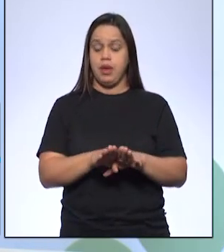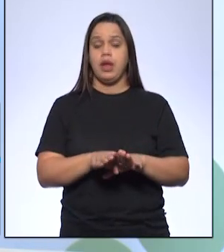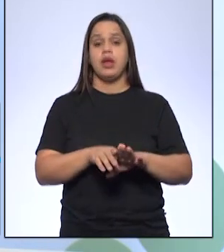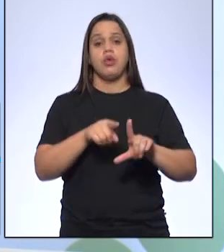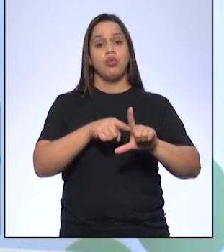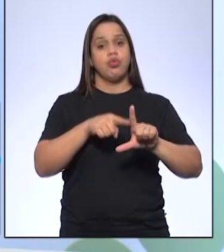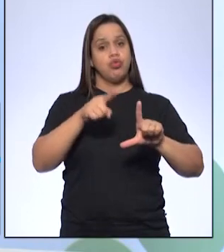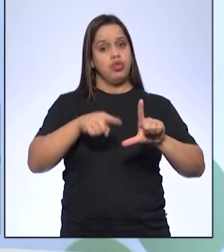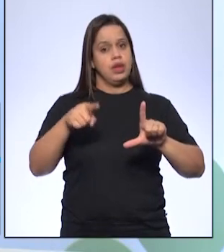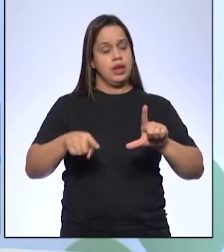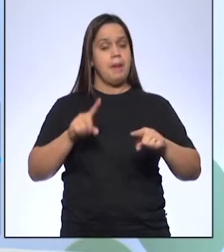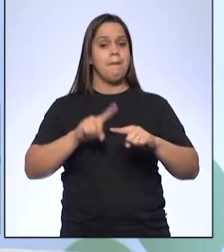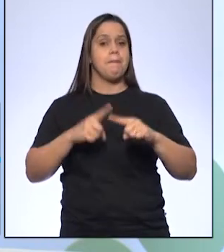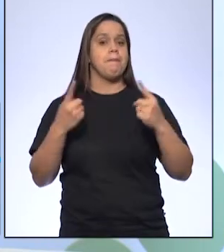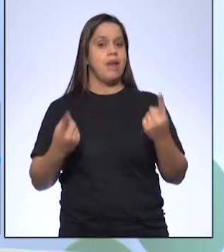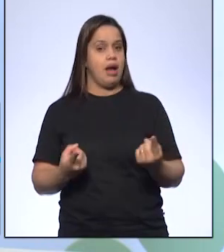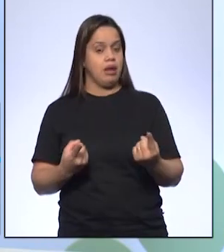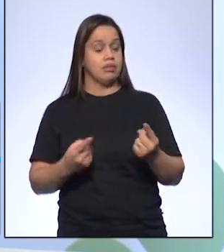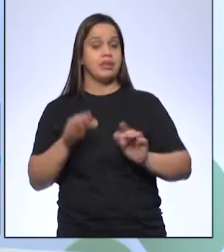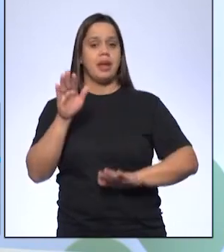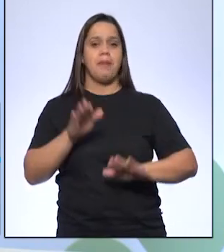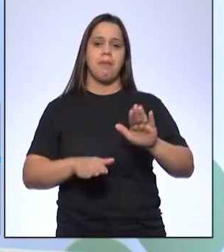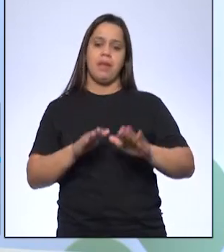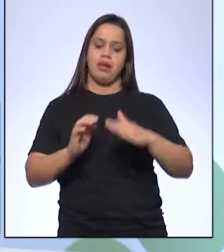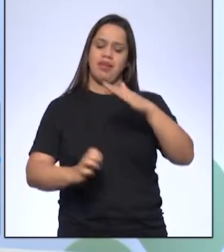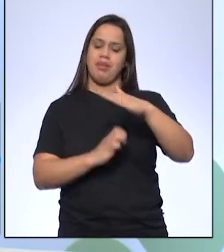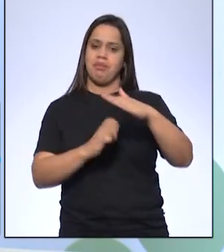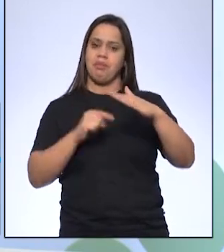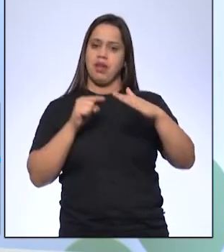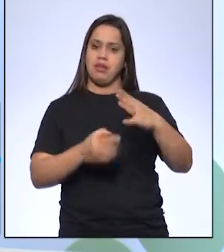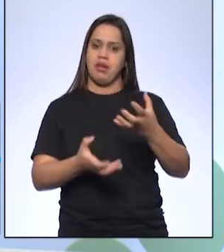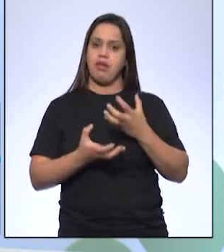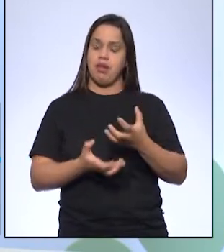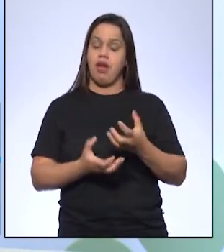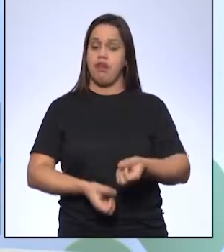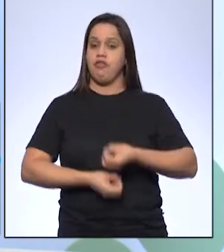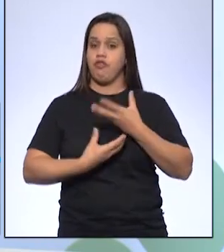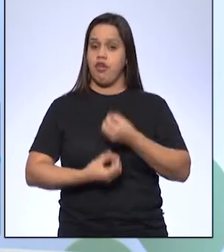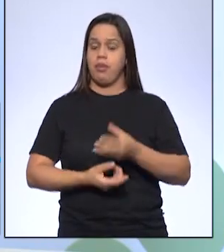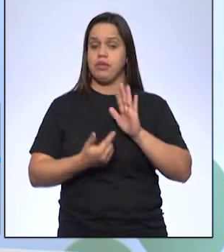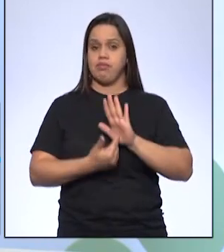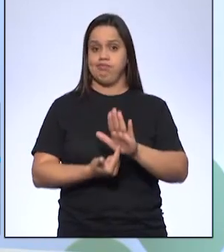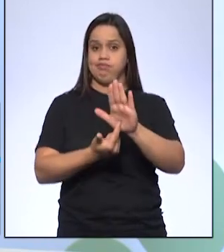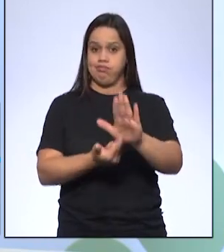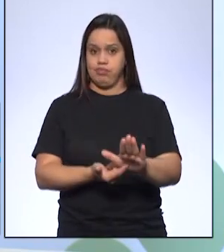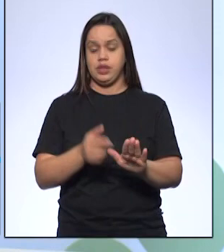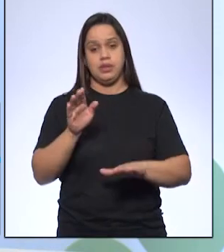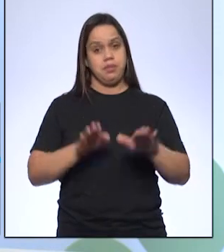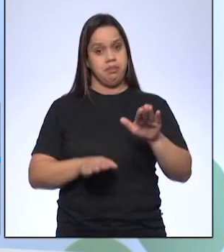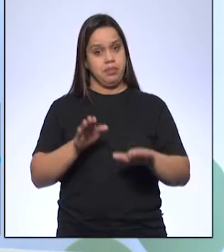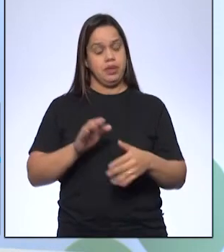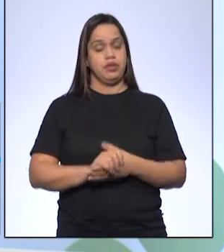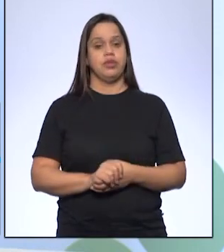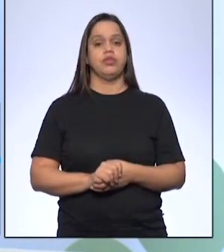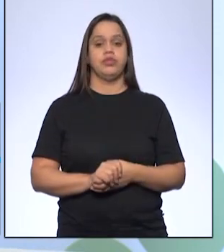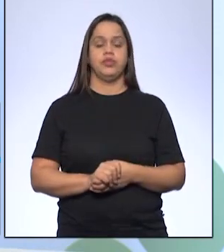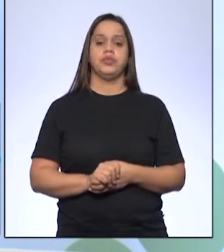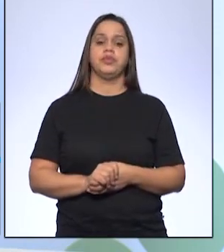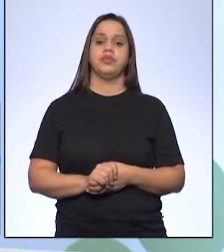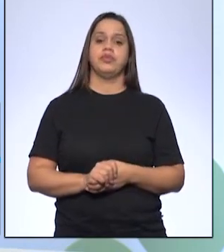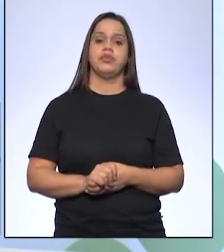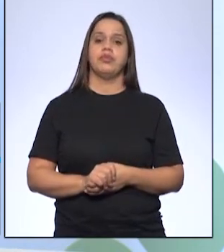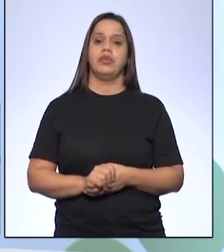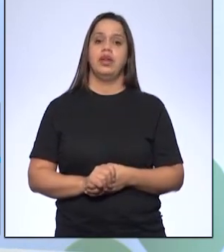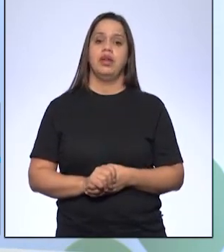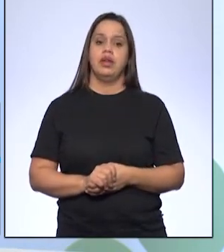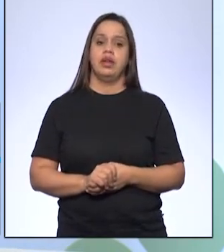frequência. Mas aí vai depender muito do tipo de informação que eles estão querendo representar ali. Através